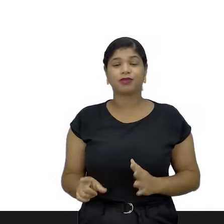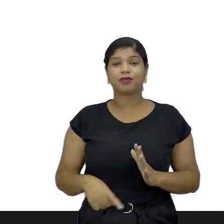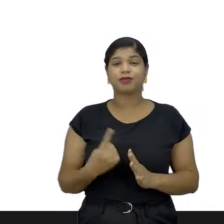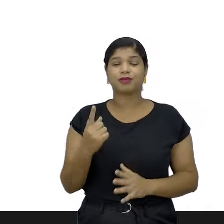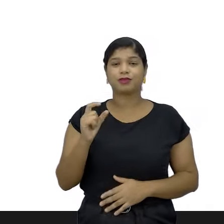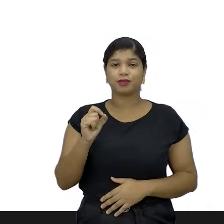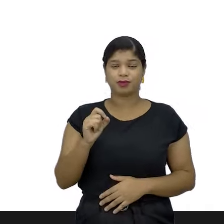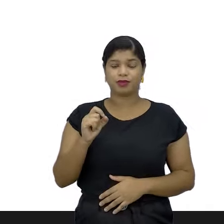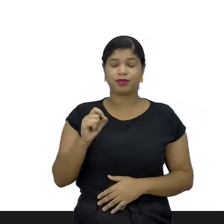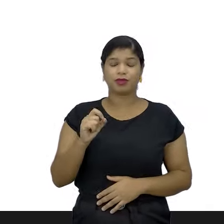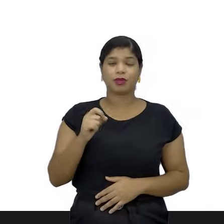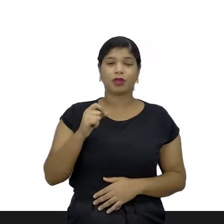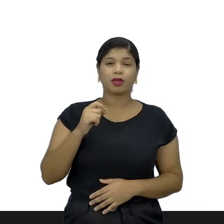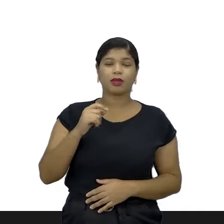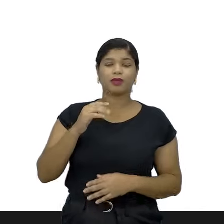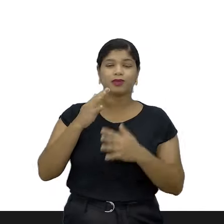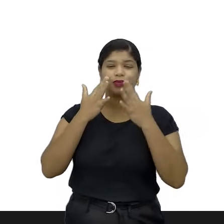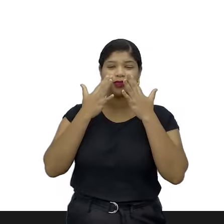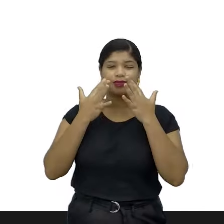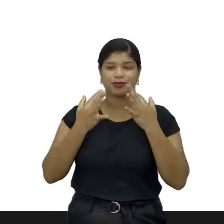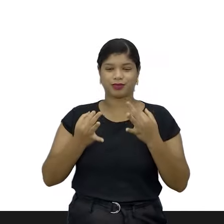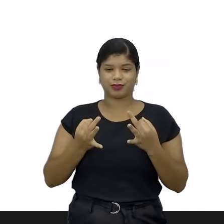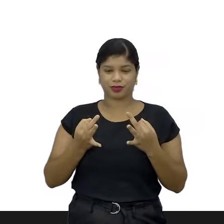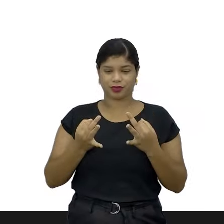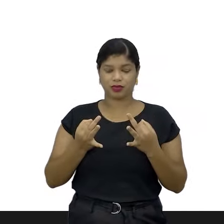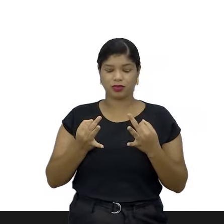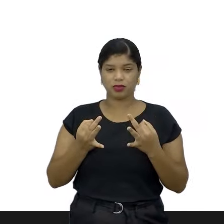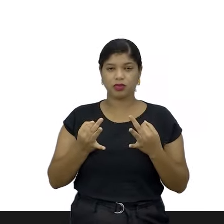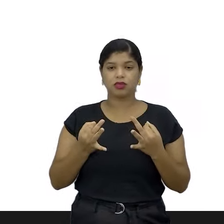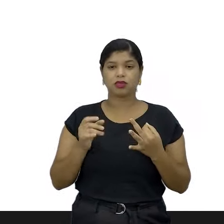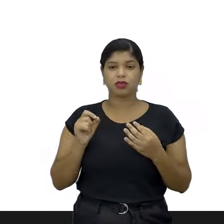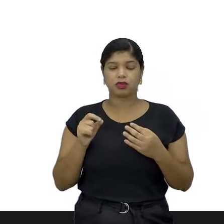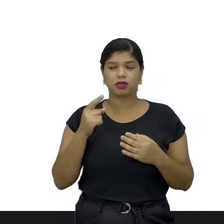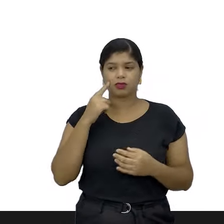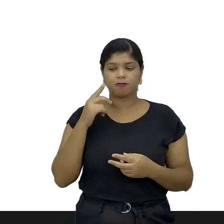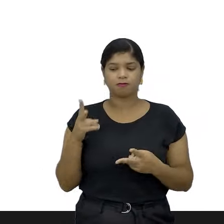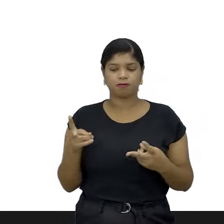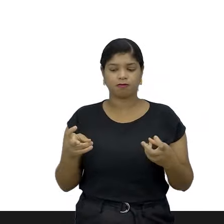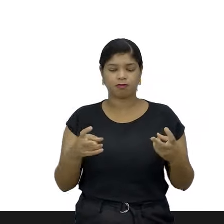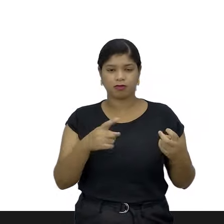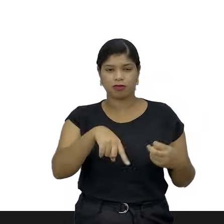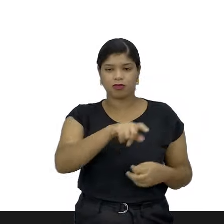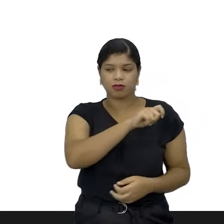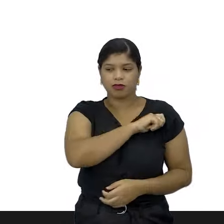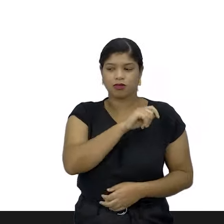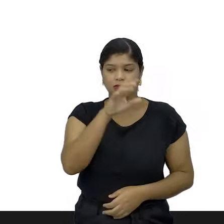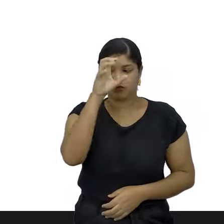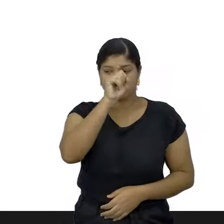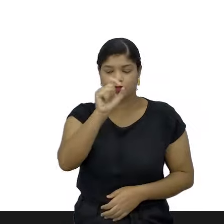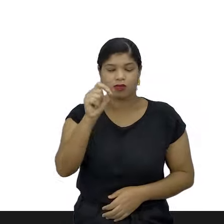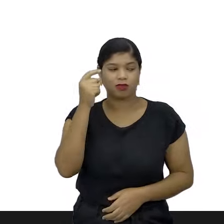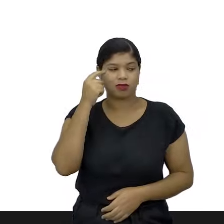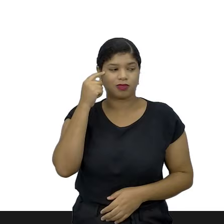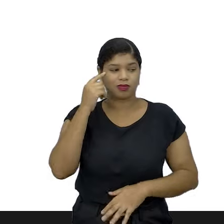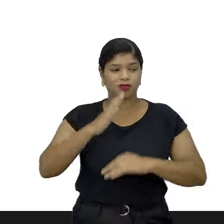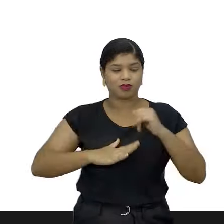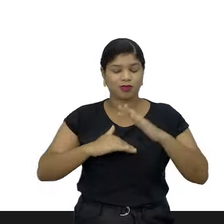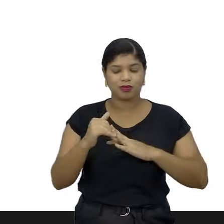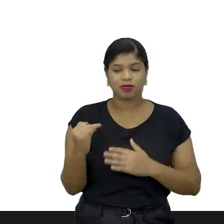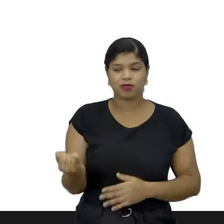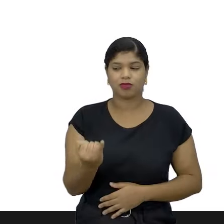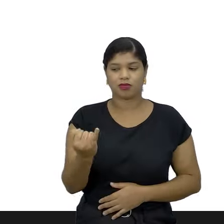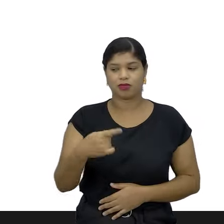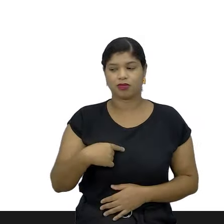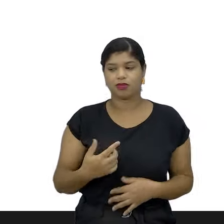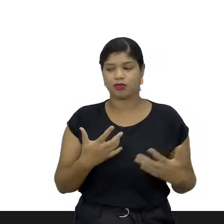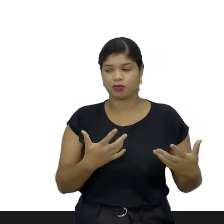importante estar sempre atento ao diagnóstico dessas aprendizagens, pensar nas habilidades essenciais que nós